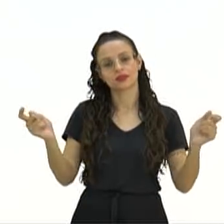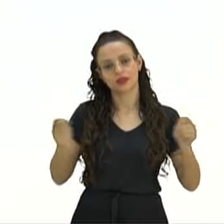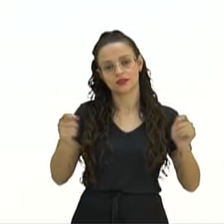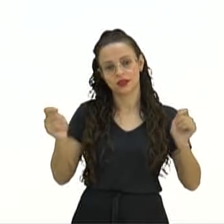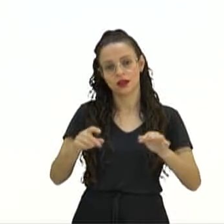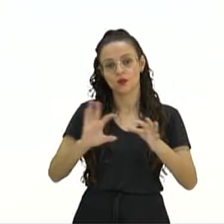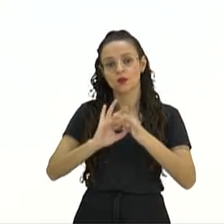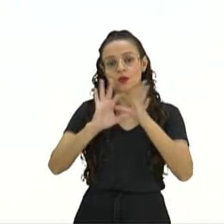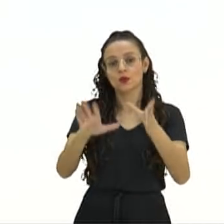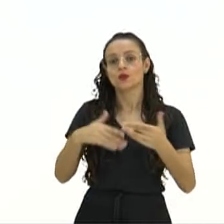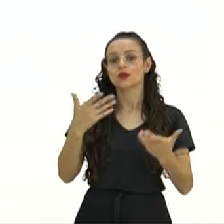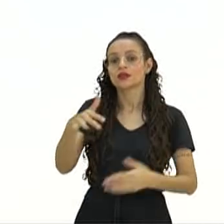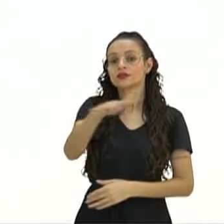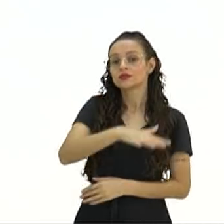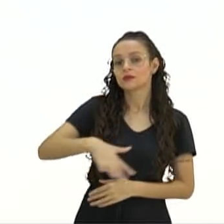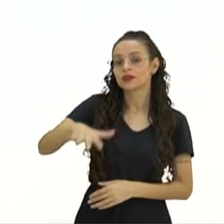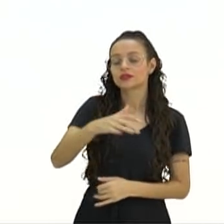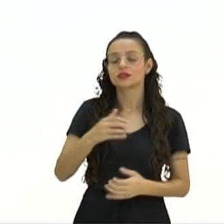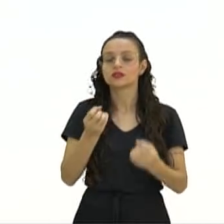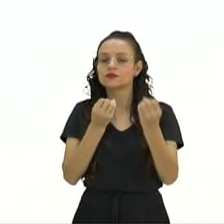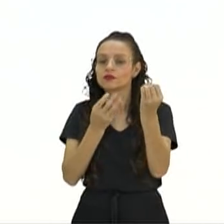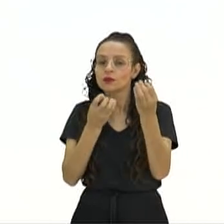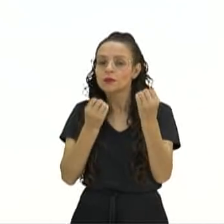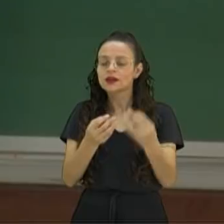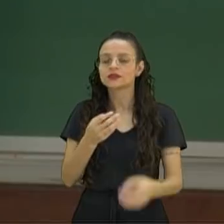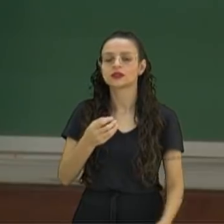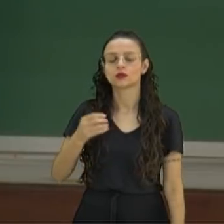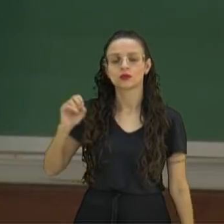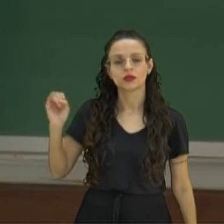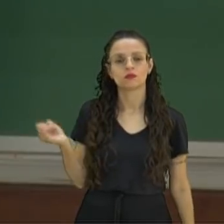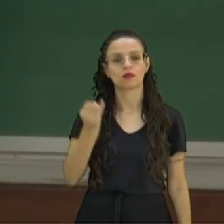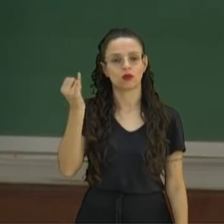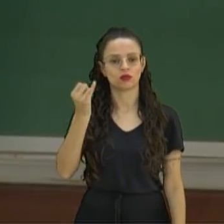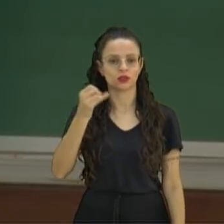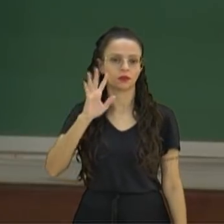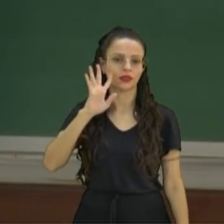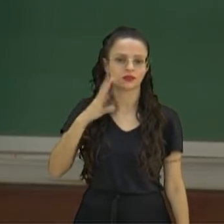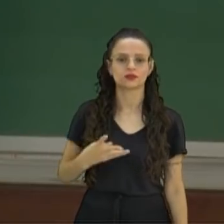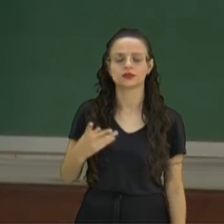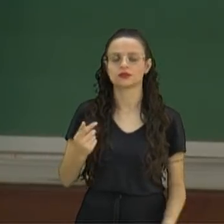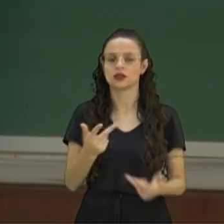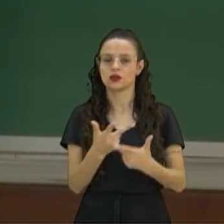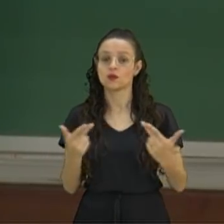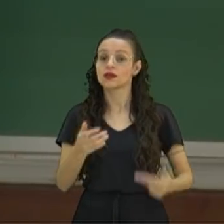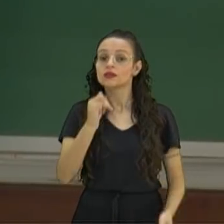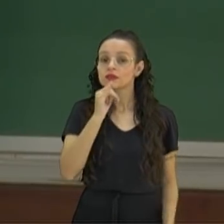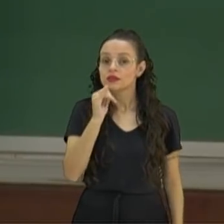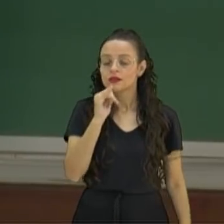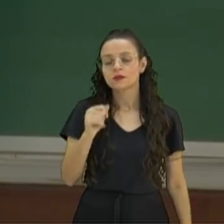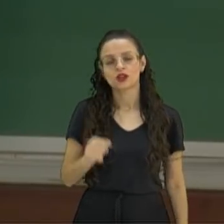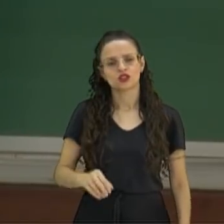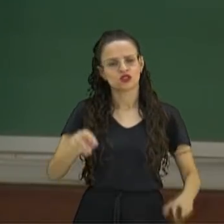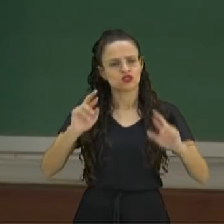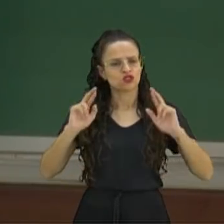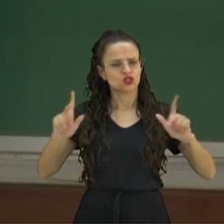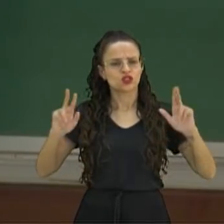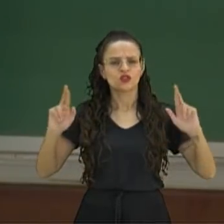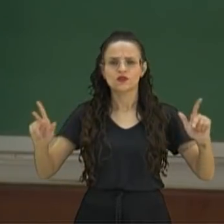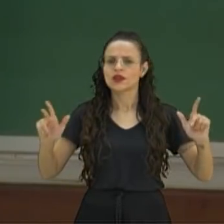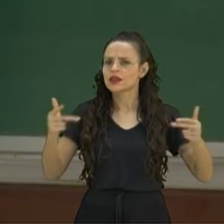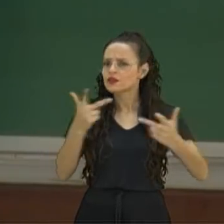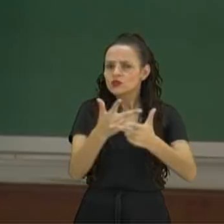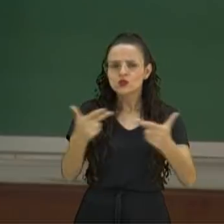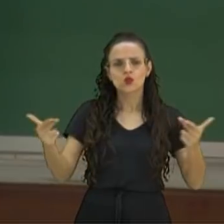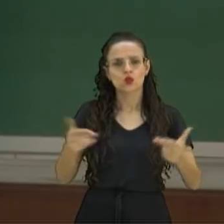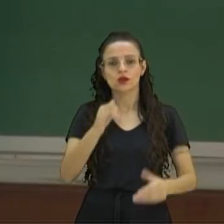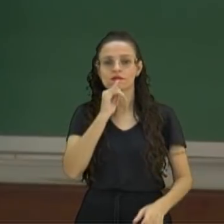a espacialização de informações geográficas úteis para tomada de decisões, como eu falei para vocês, para diferentes atividades,